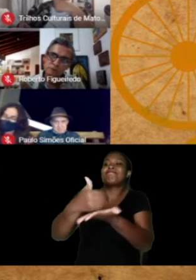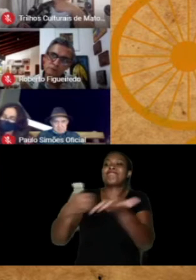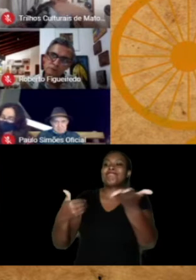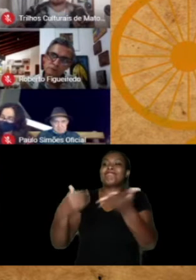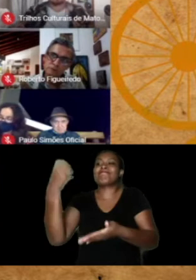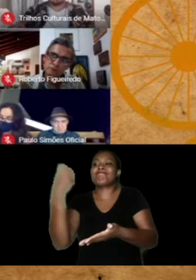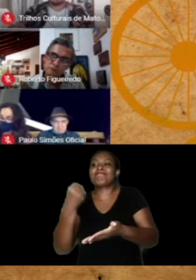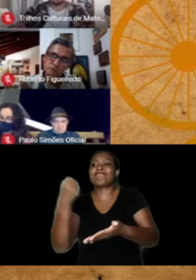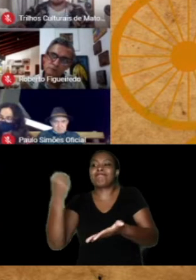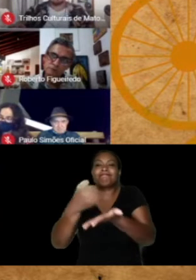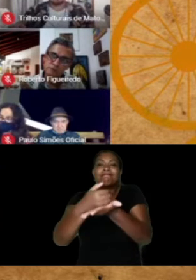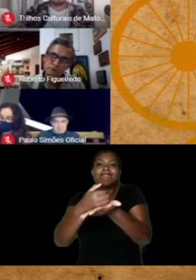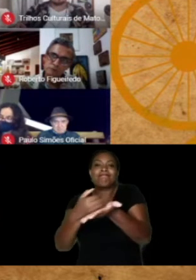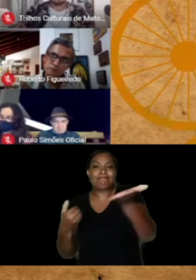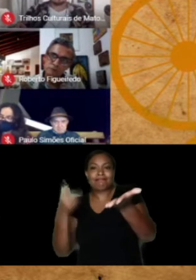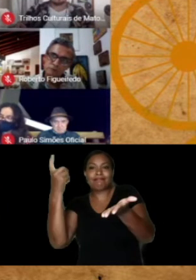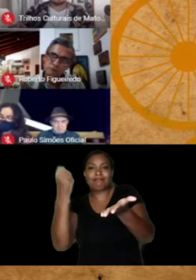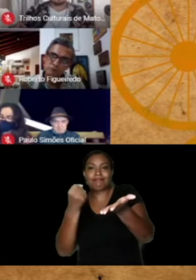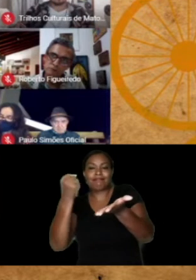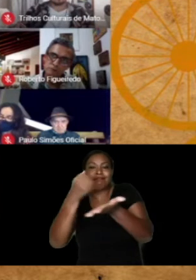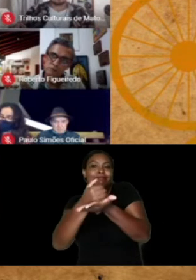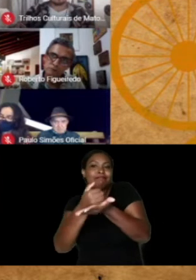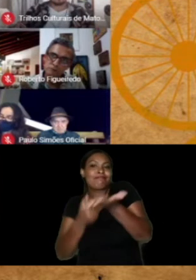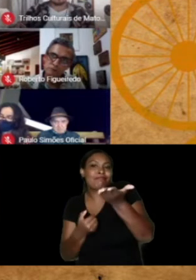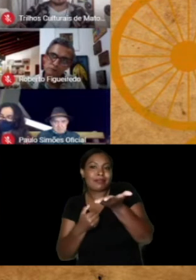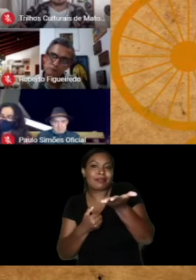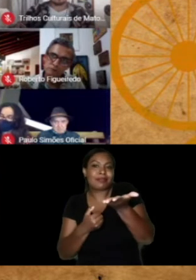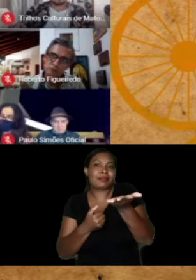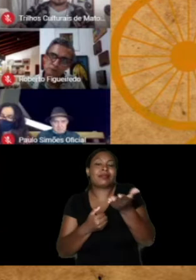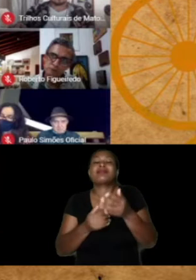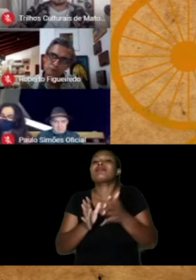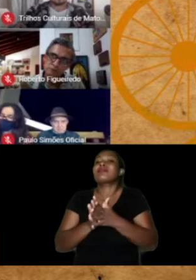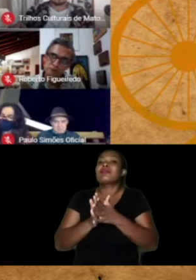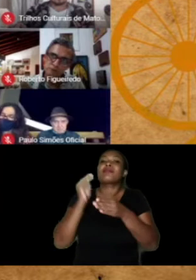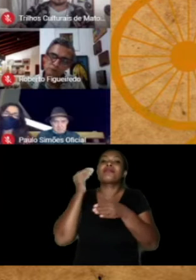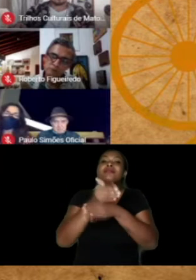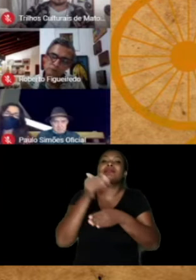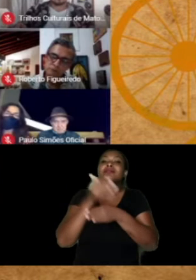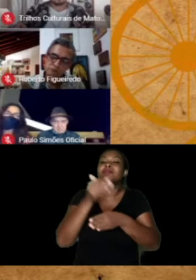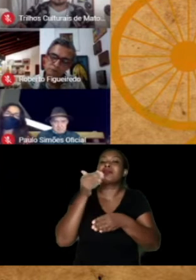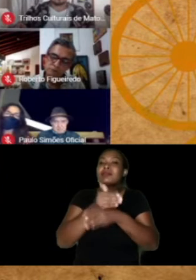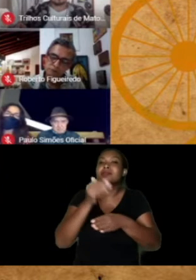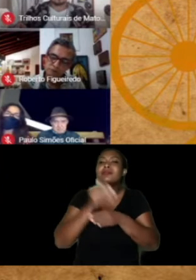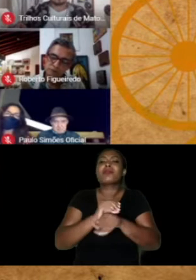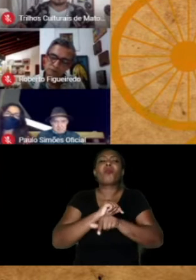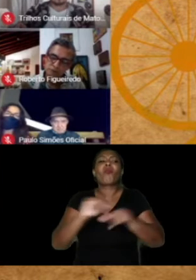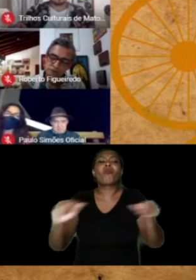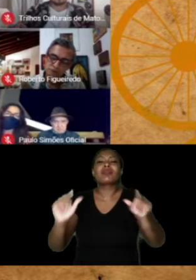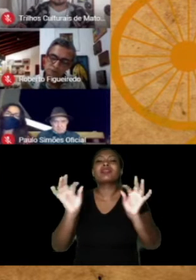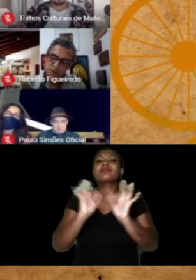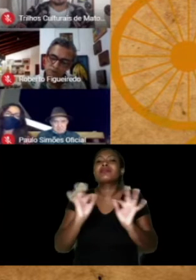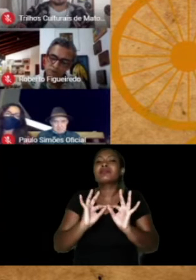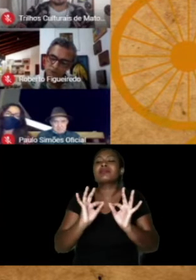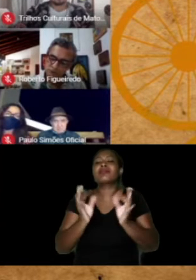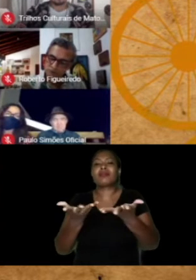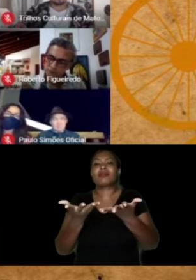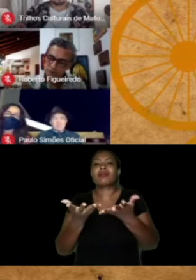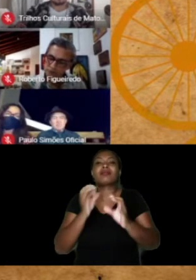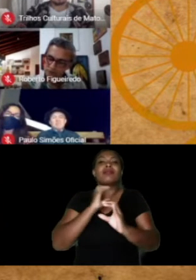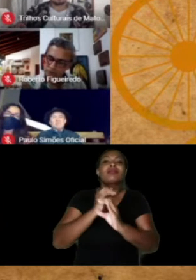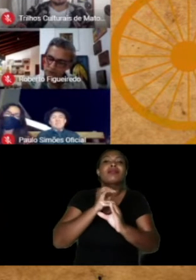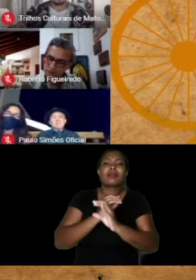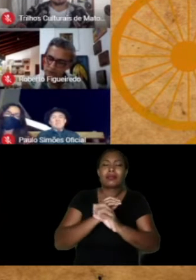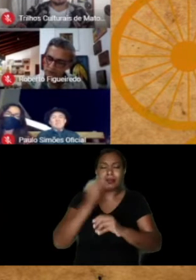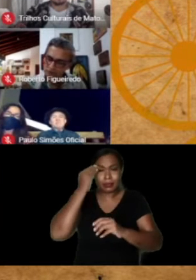E a participação vazia, ela mantém o status quo. Então, vamos entender como funciona